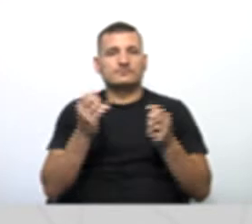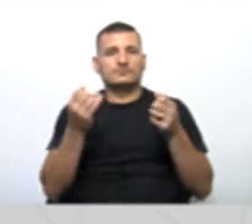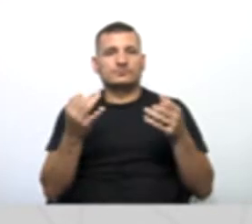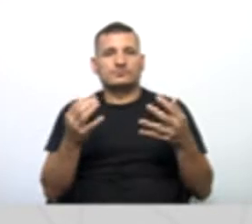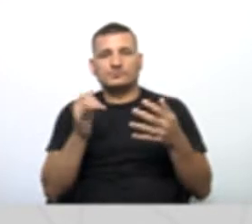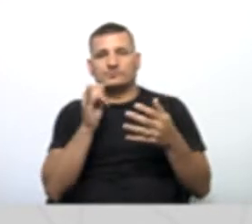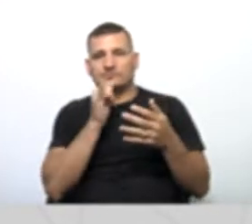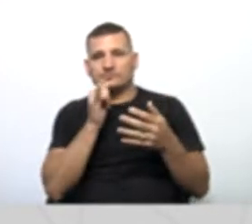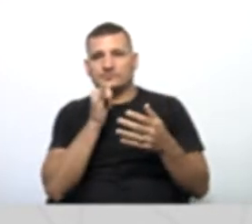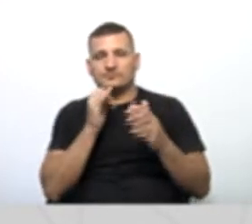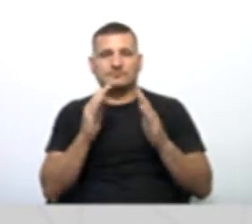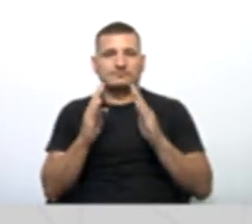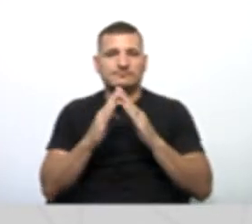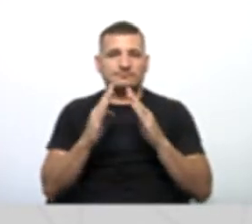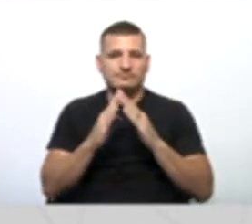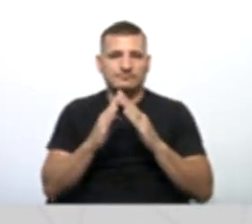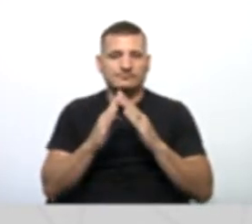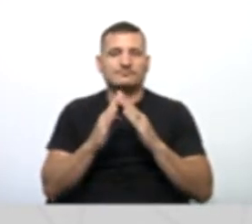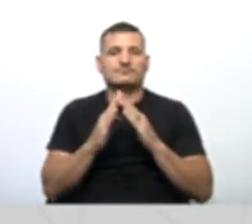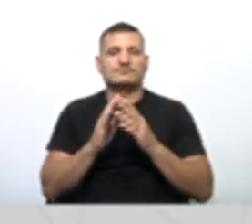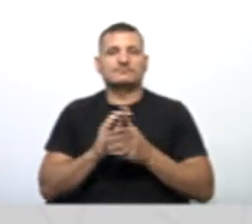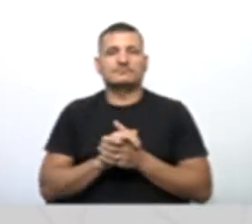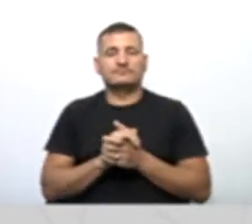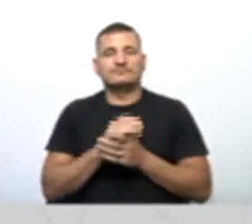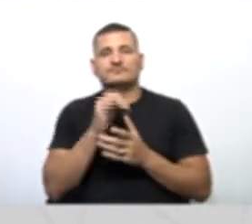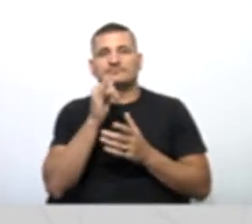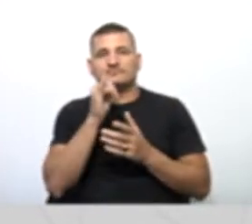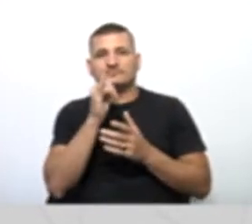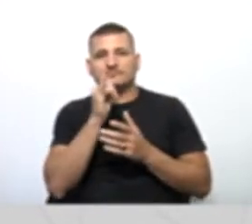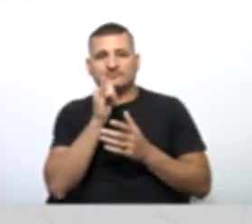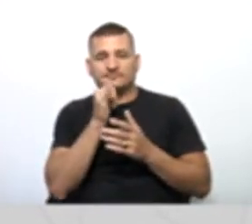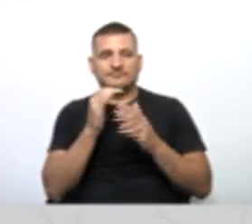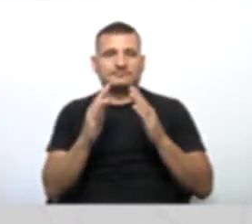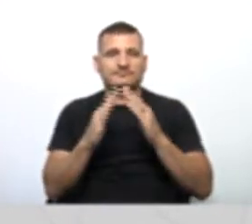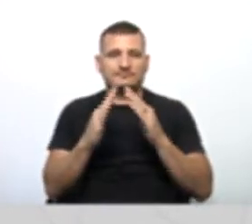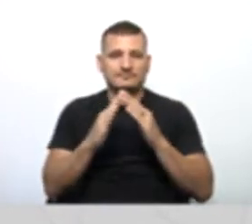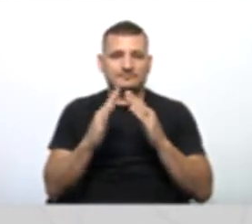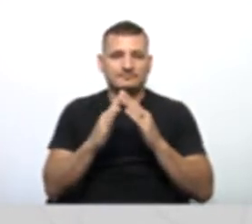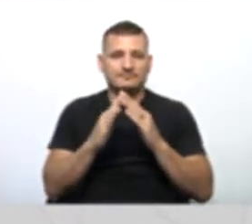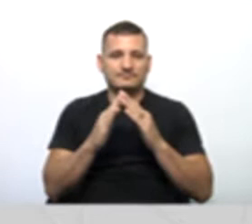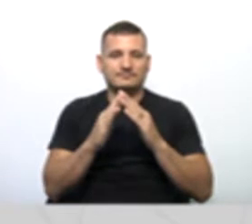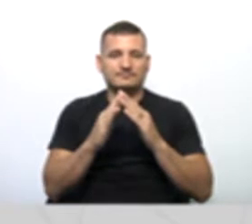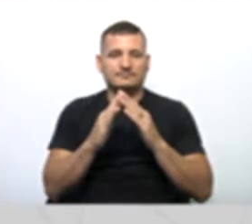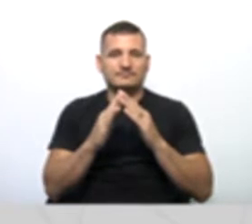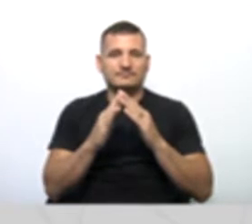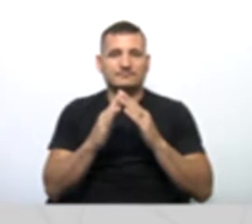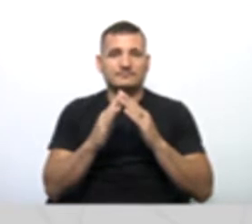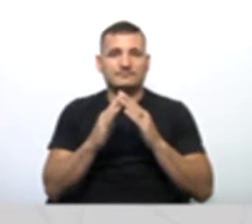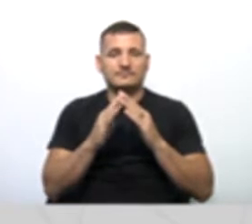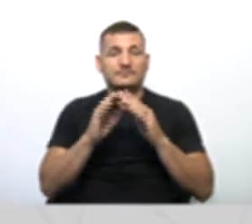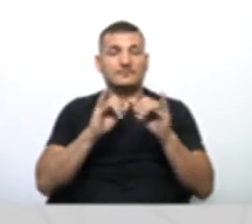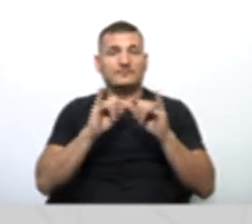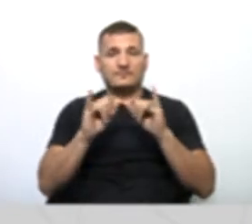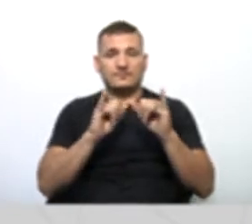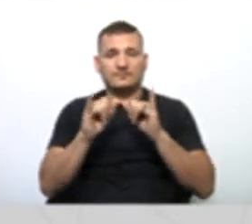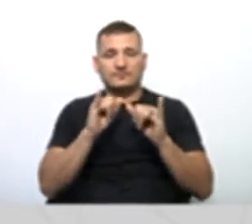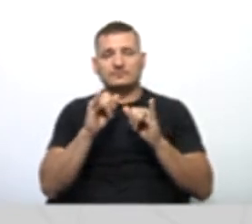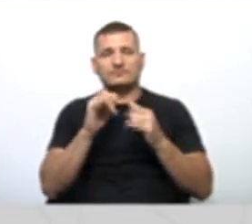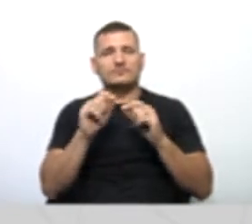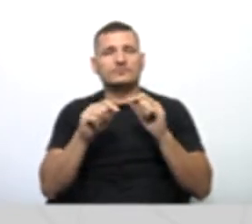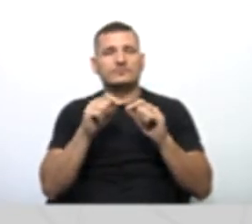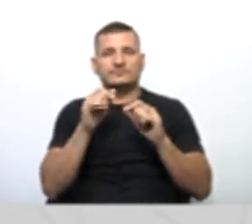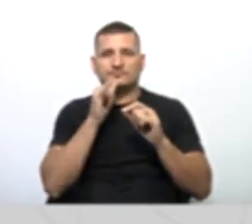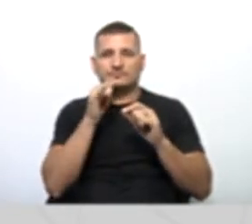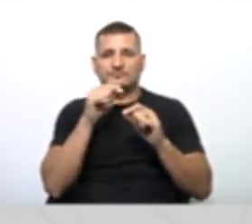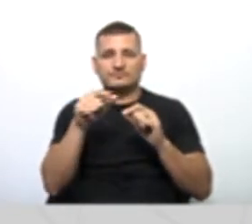senhor trabalhou esse exemplo, né? É verdade, o exemplo, né? Na casa, a informação no sentido como se fosse a casa,